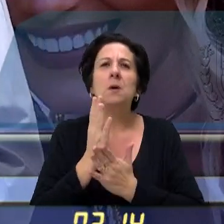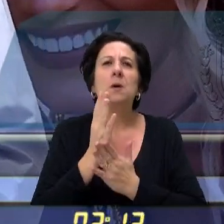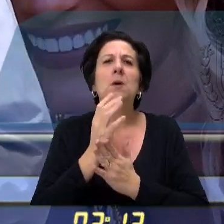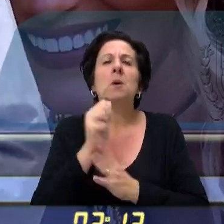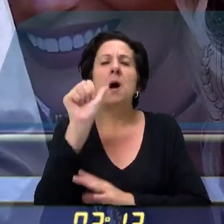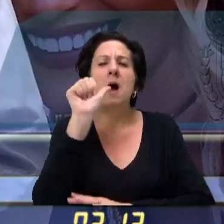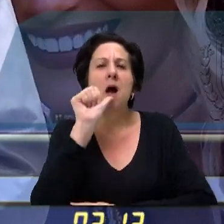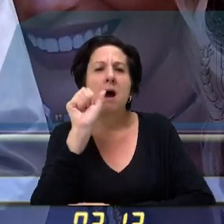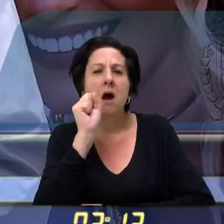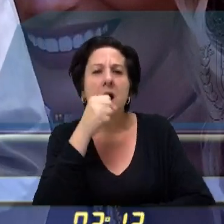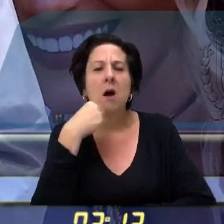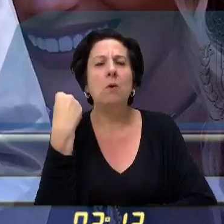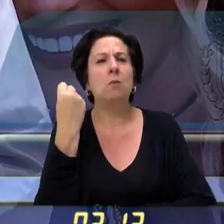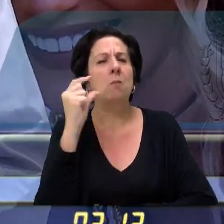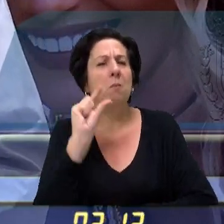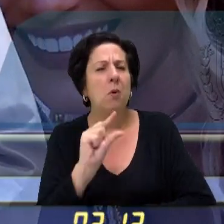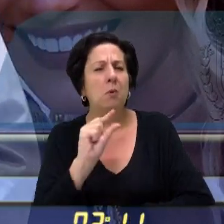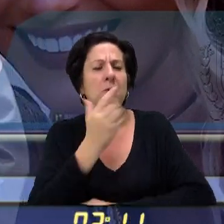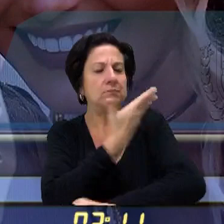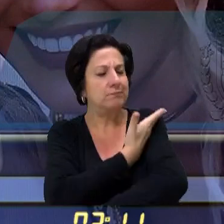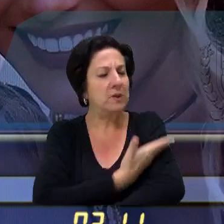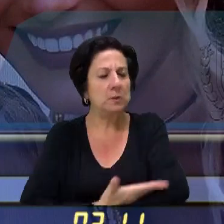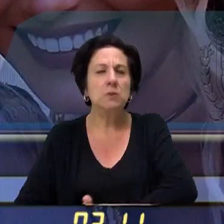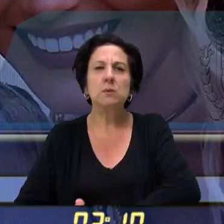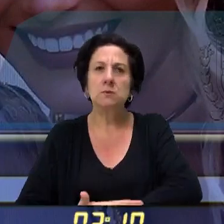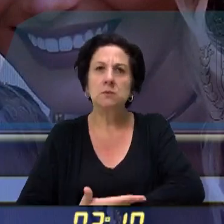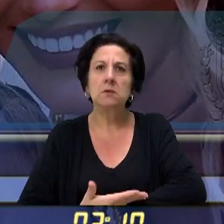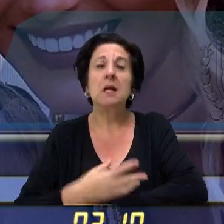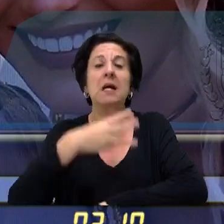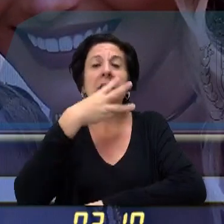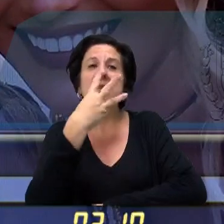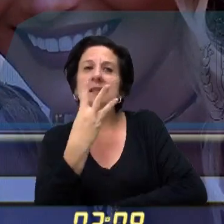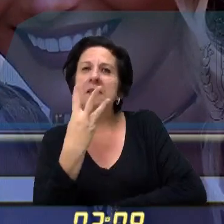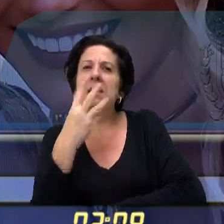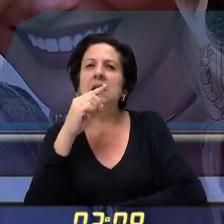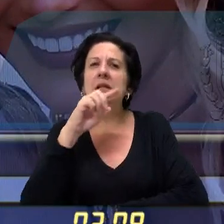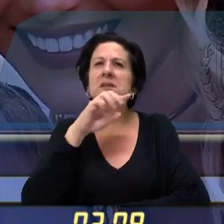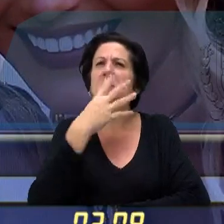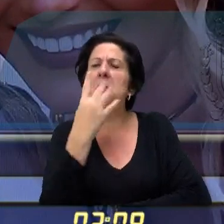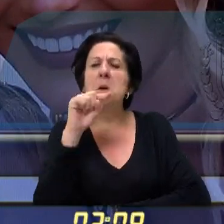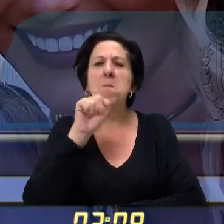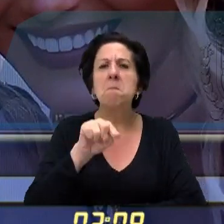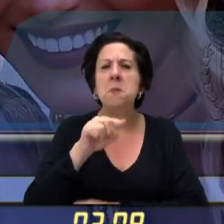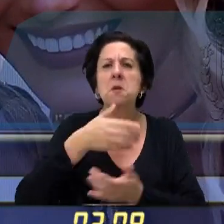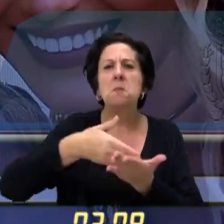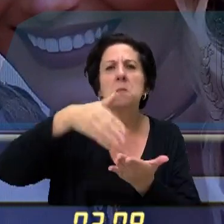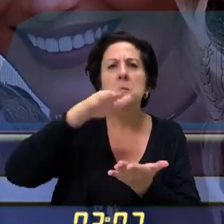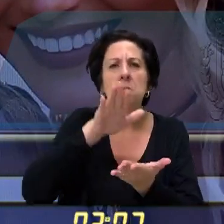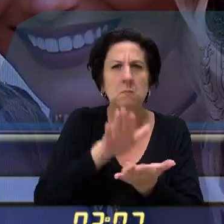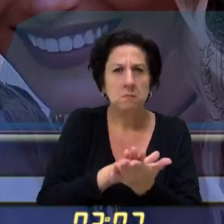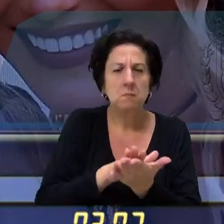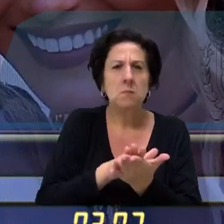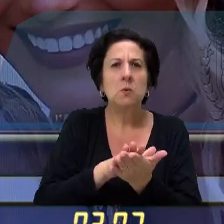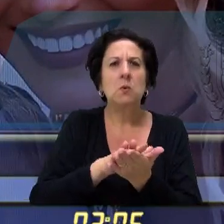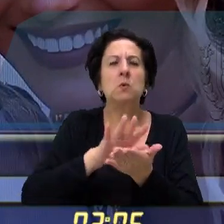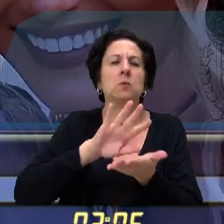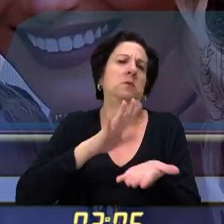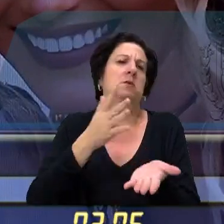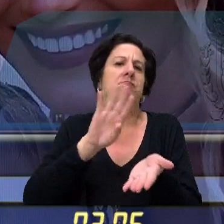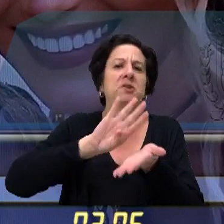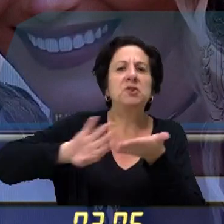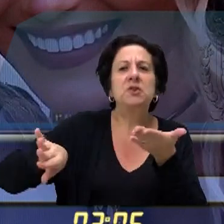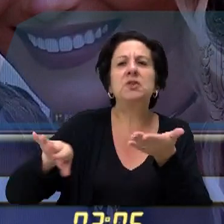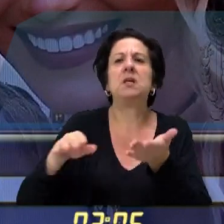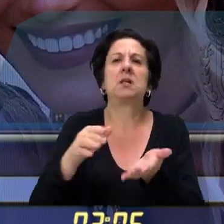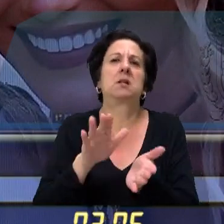álcool acima, mesmo que esteja acostumado, toma 3, 4 mil de multa, toma, caça a carteira, tem que